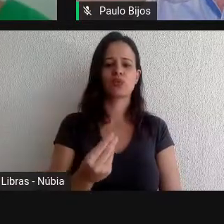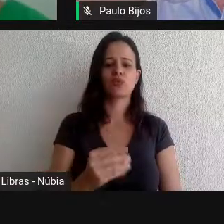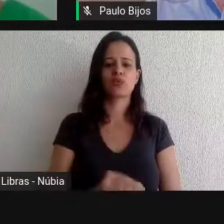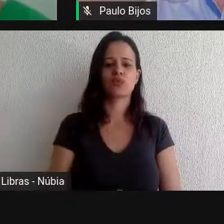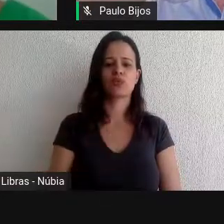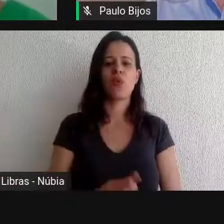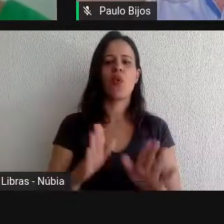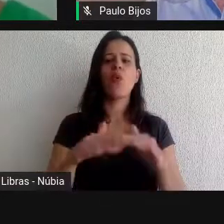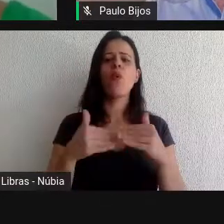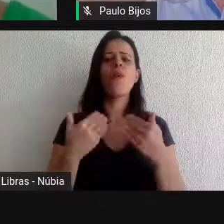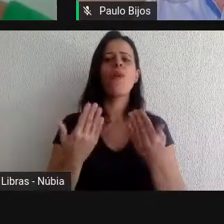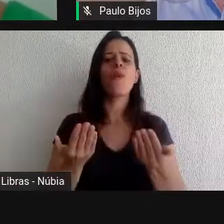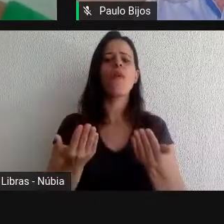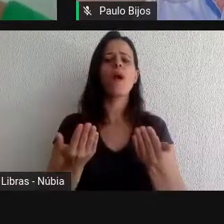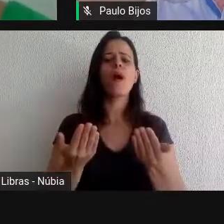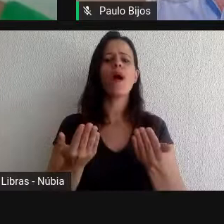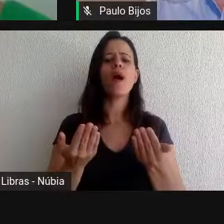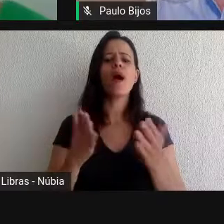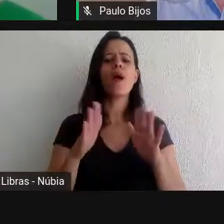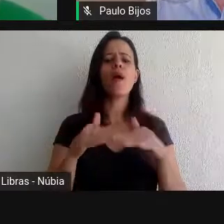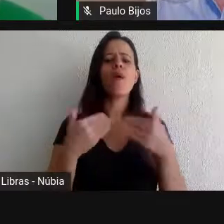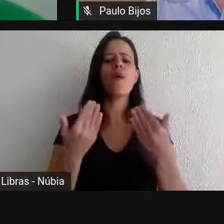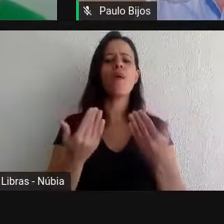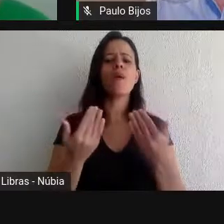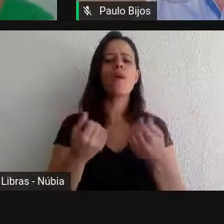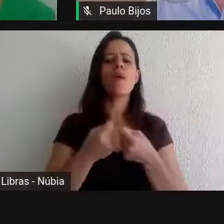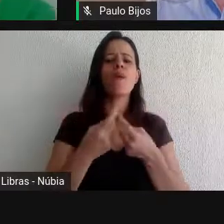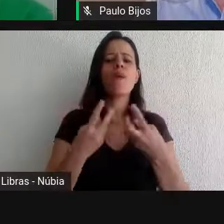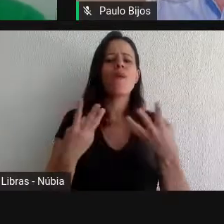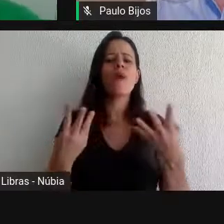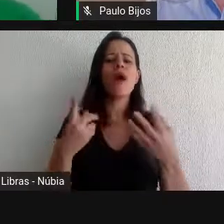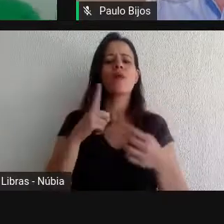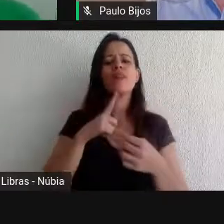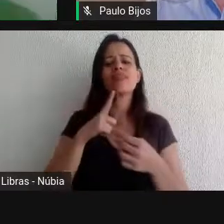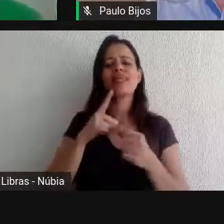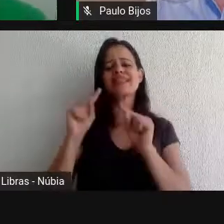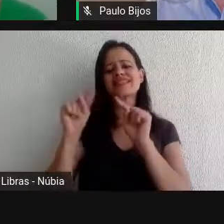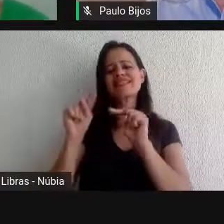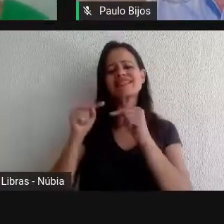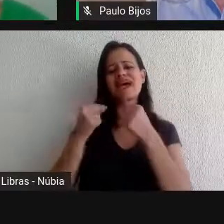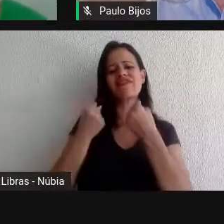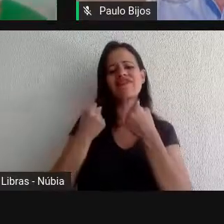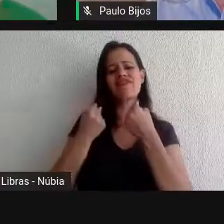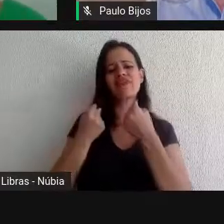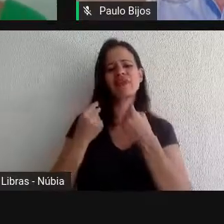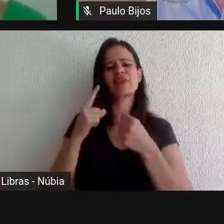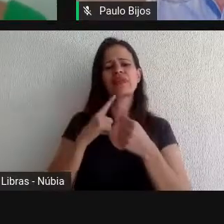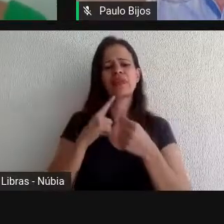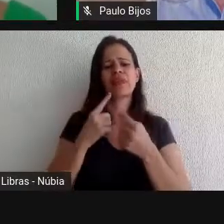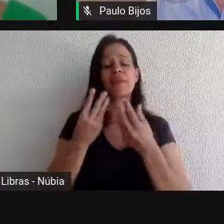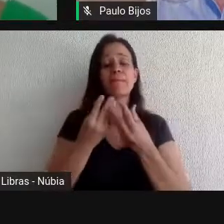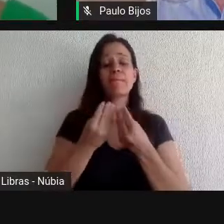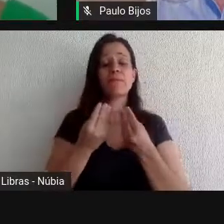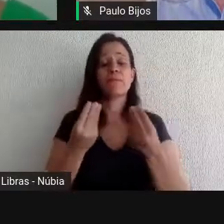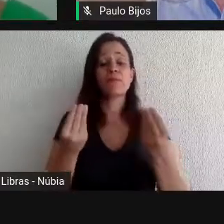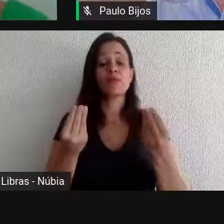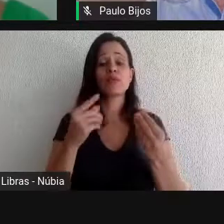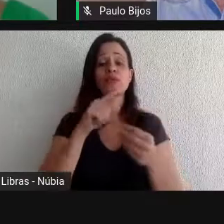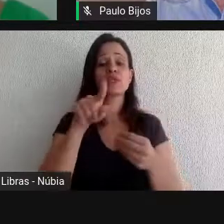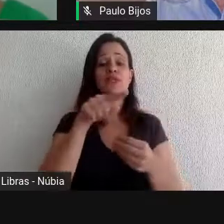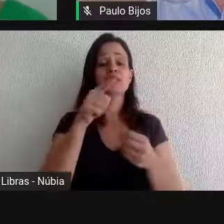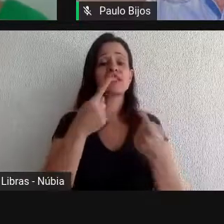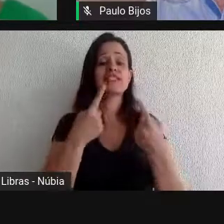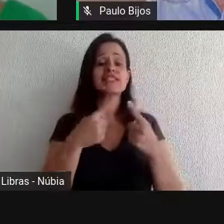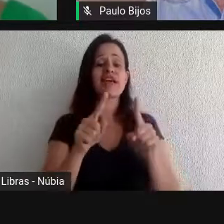Quais seriam os desafios? Eu acho que a gente participa muito dos desafios que vocês enfrentam ao